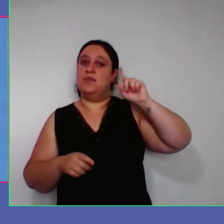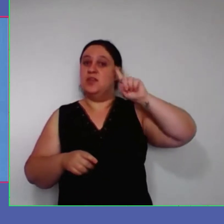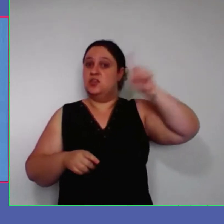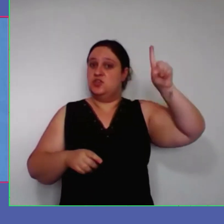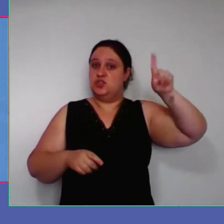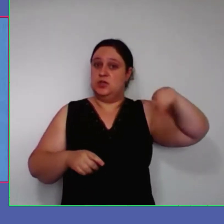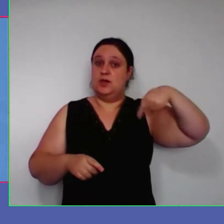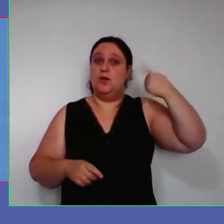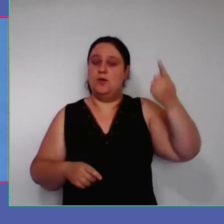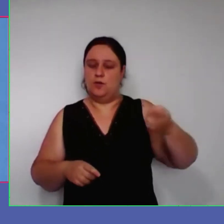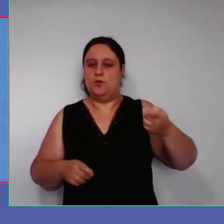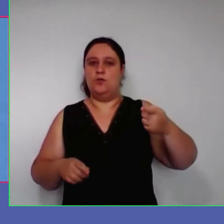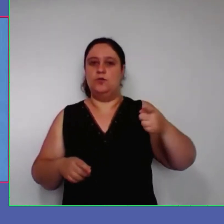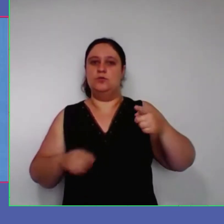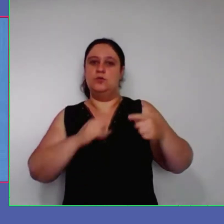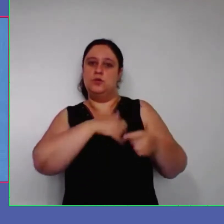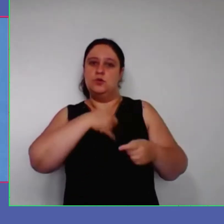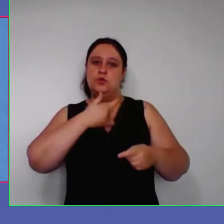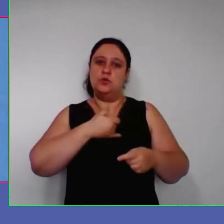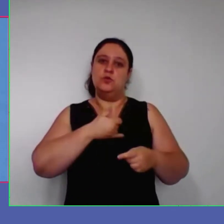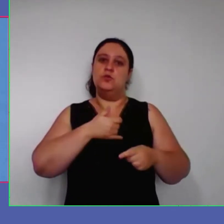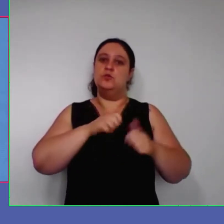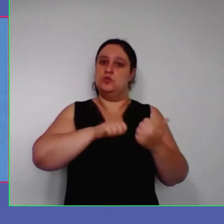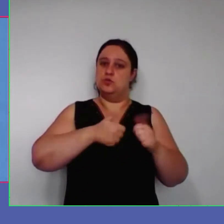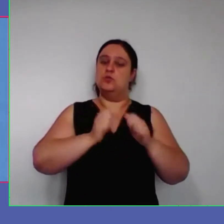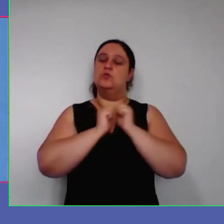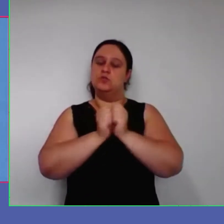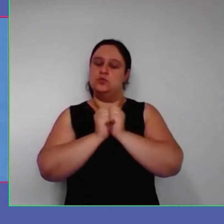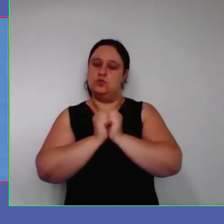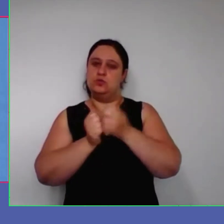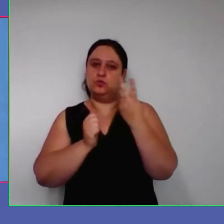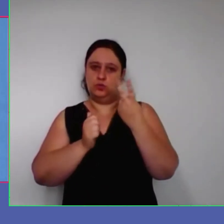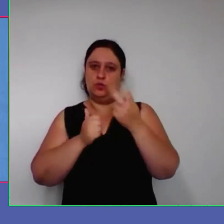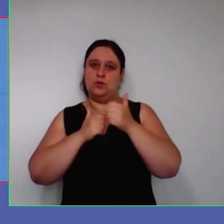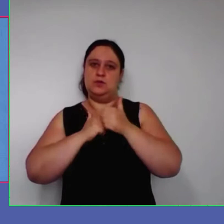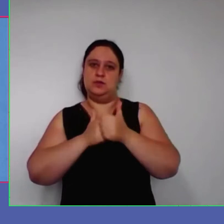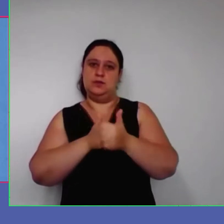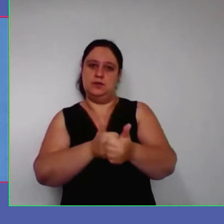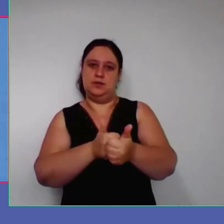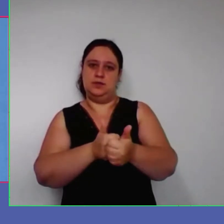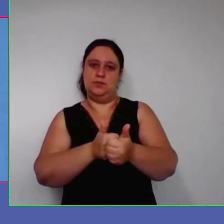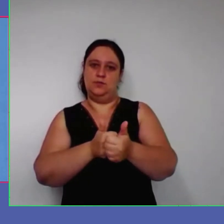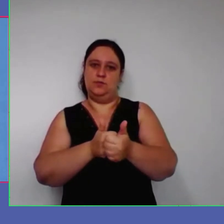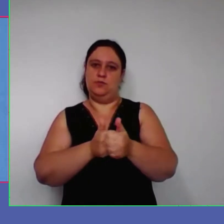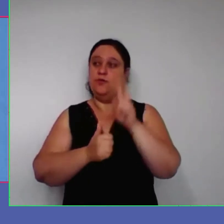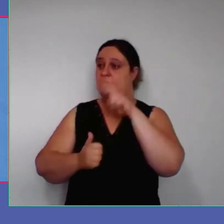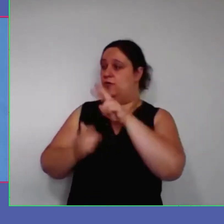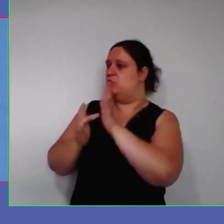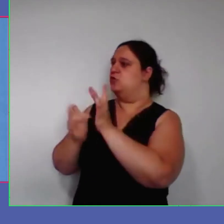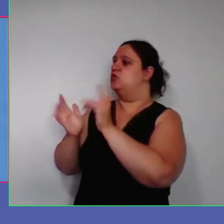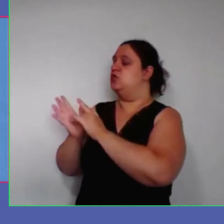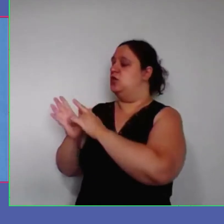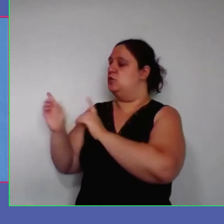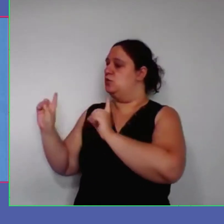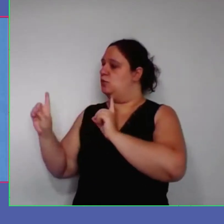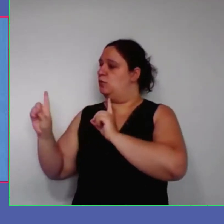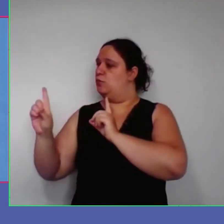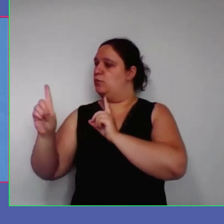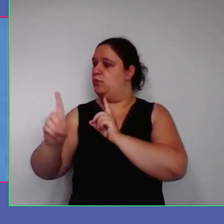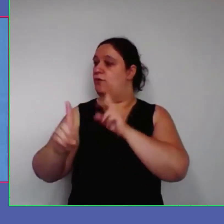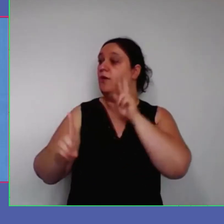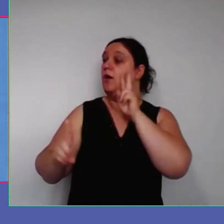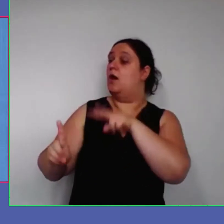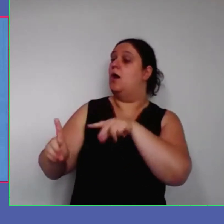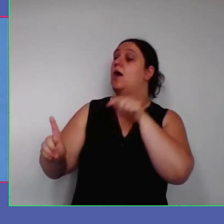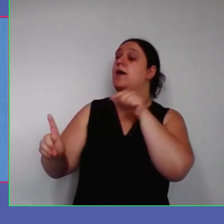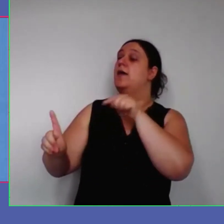na companhia de 2 dos seus discípulos, e vendo Jesus passar, disse: eis o Cordeiro de Deus. Os